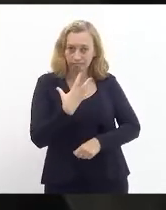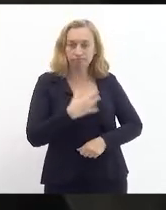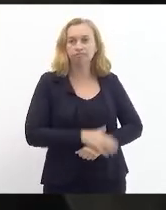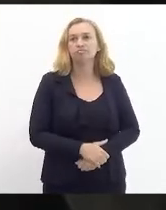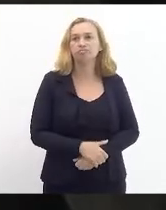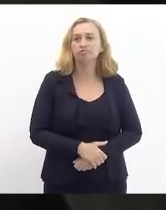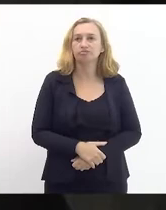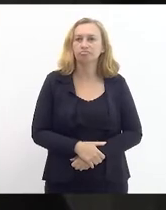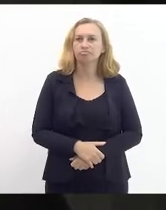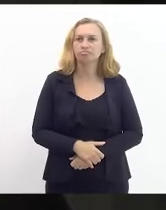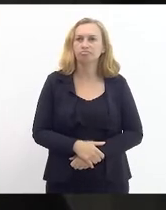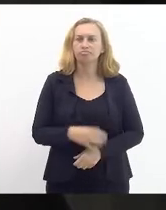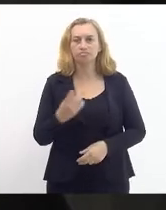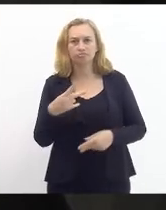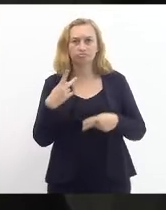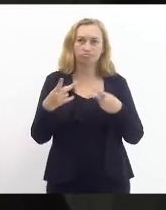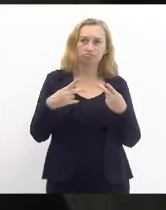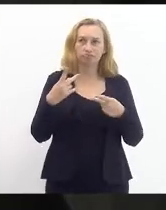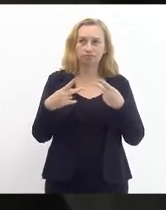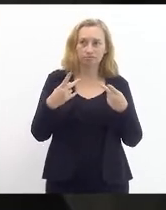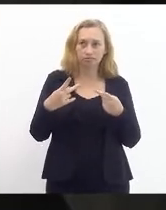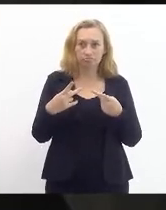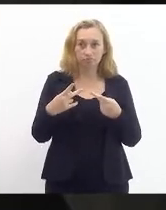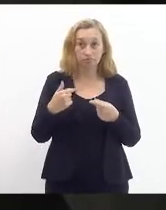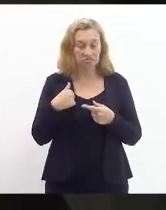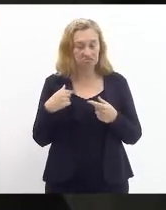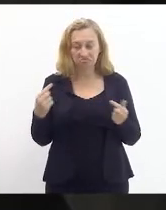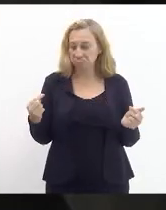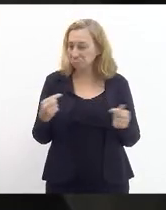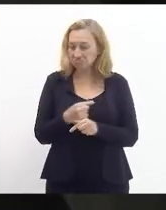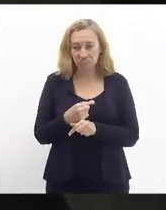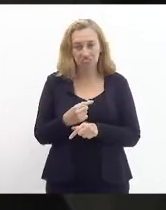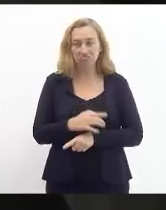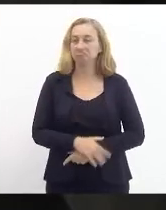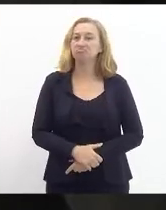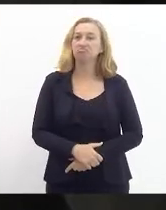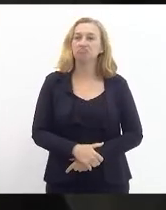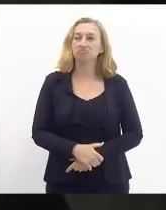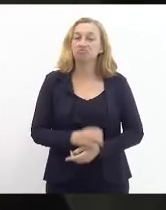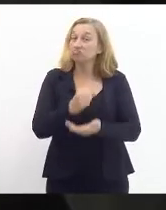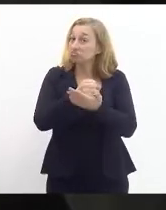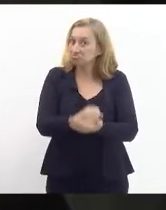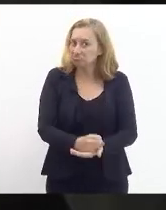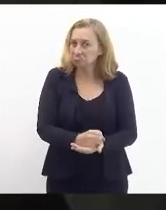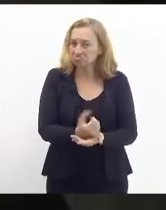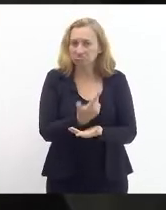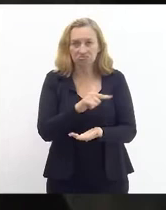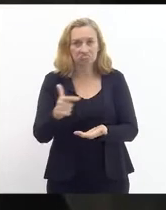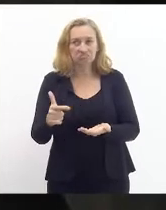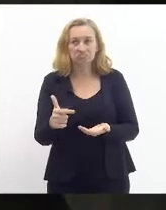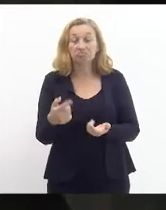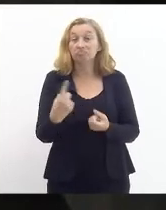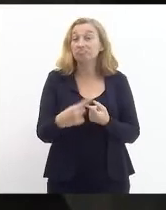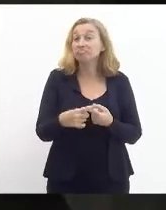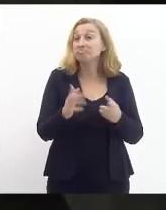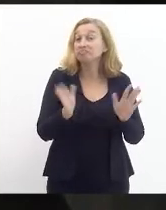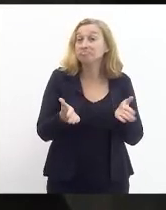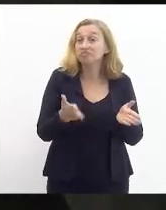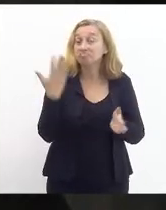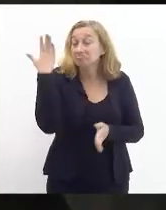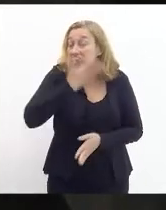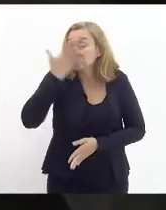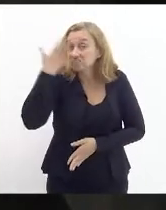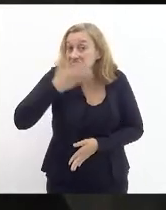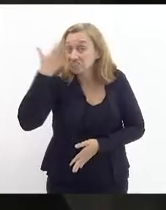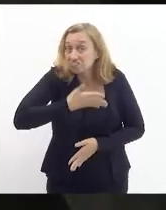nem esse discurso do qual discordo e se sustenta mais porque agora não vemos